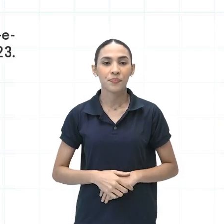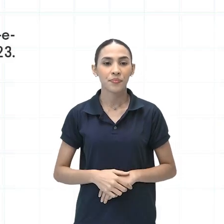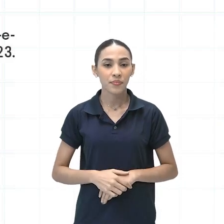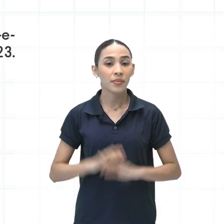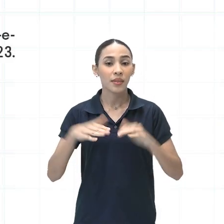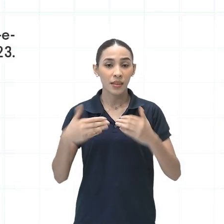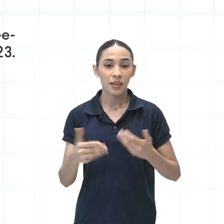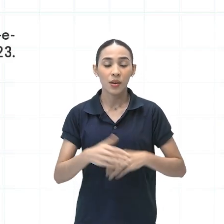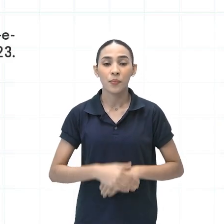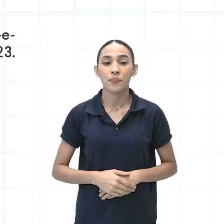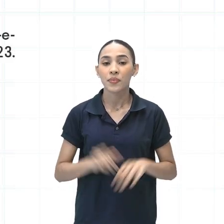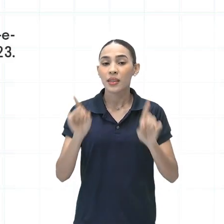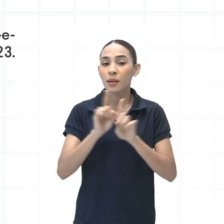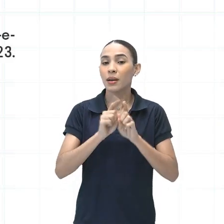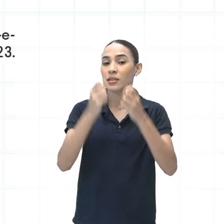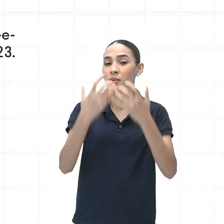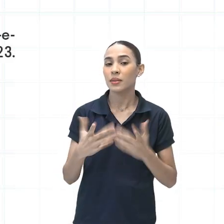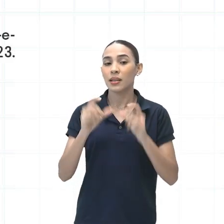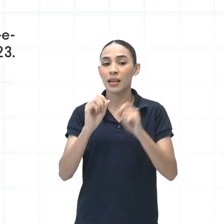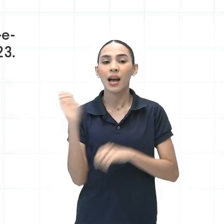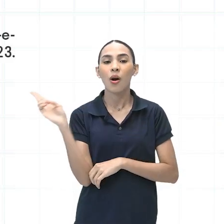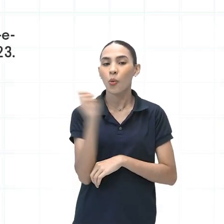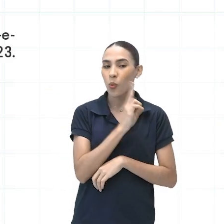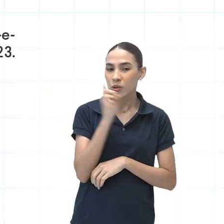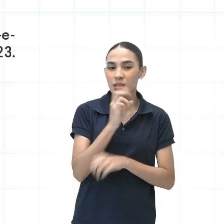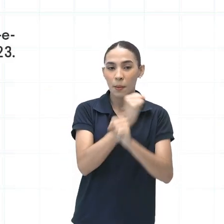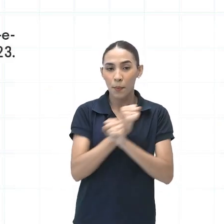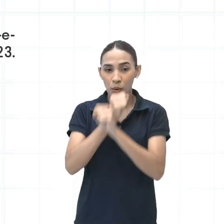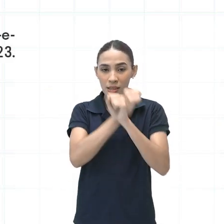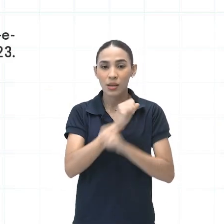Dessa forma, destaca-se a necessidade da